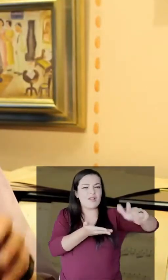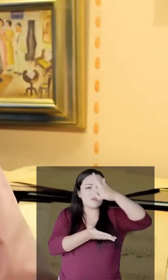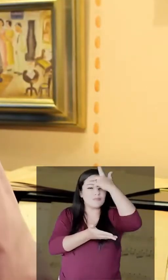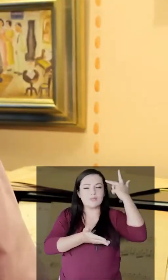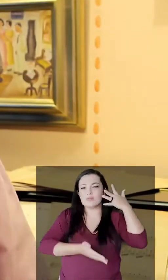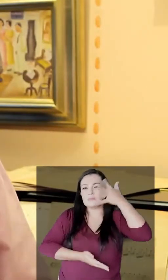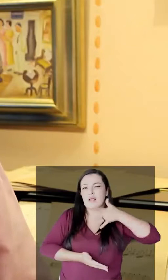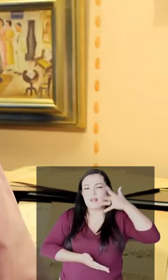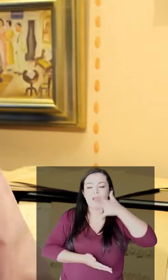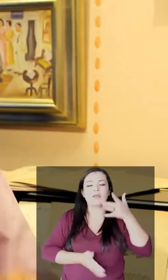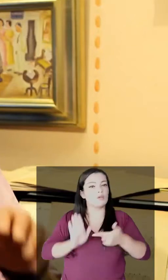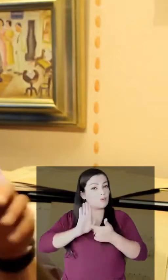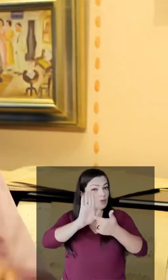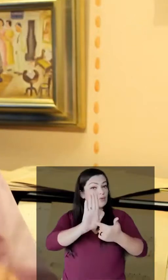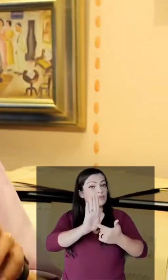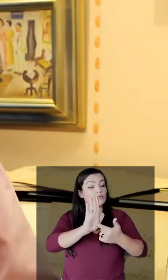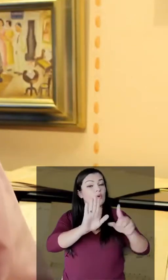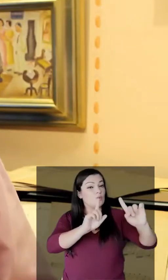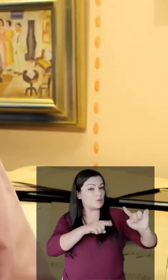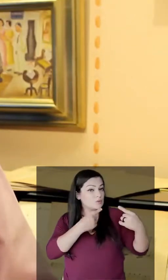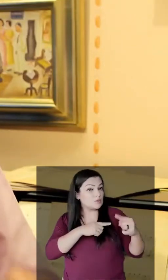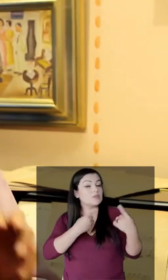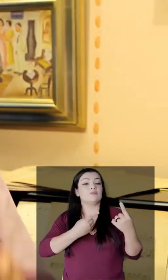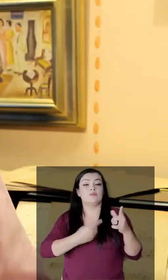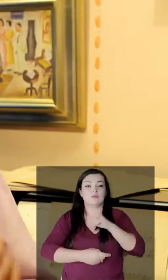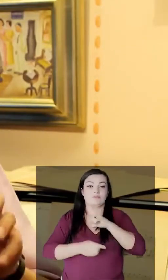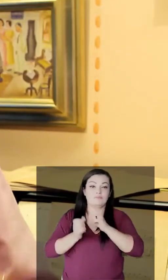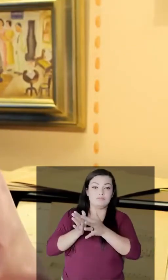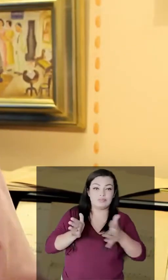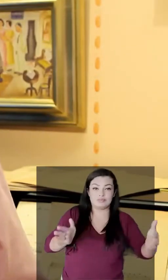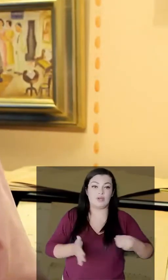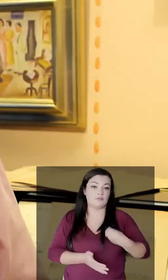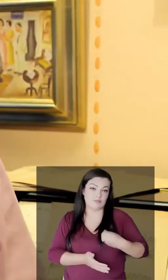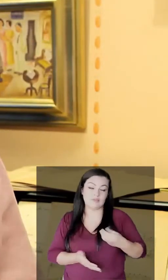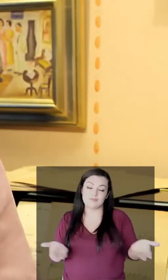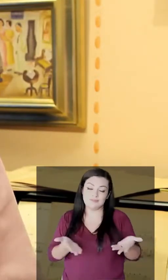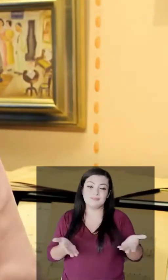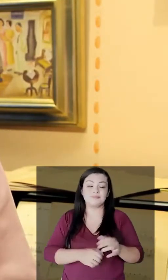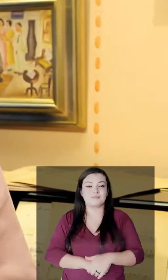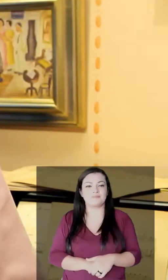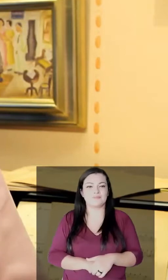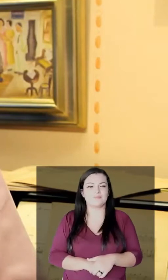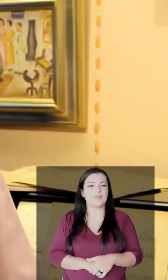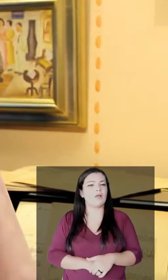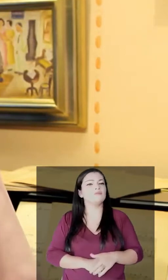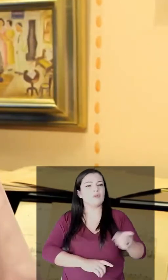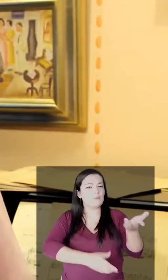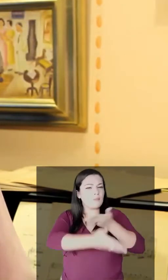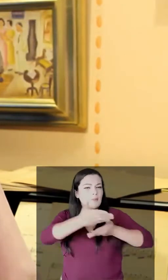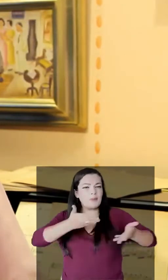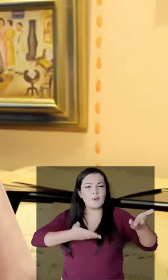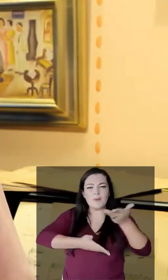os desafios enfrentados nesta fase pela qual nós estamos passando. Foi um diálogo fértil